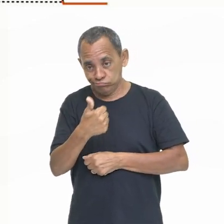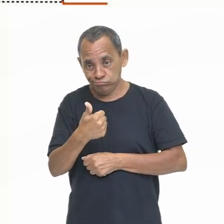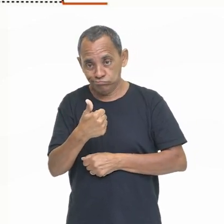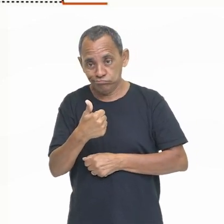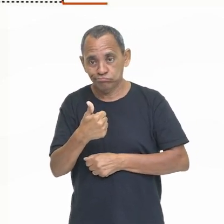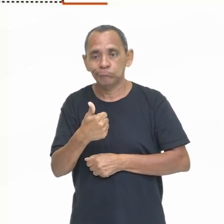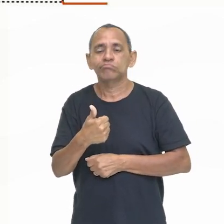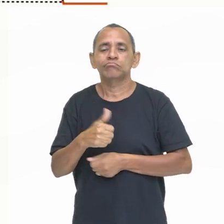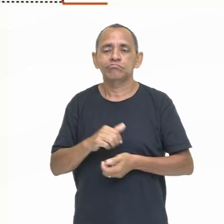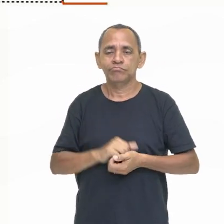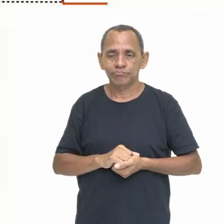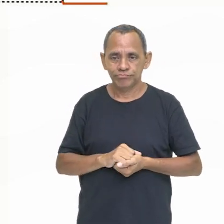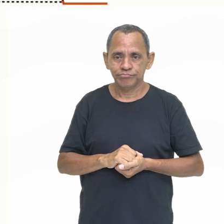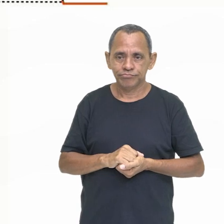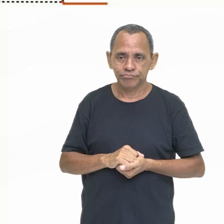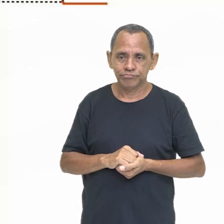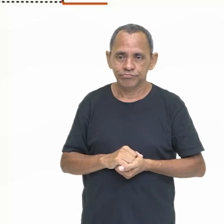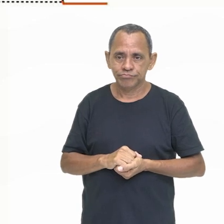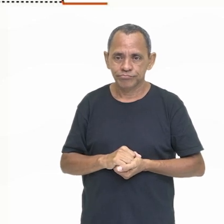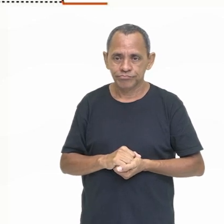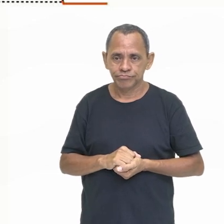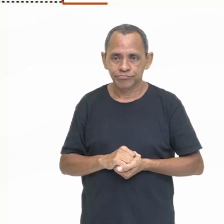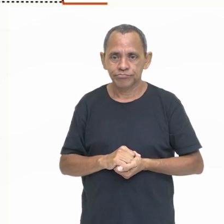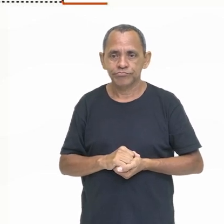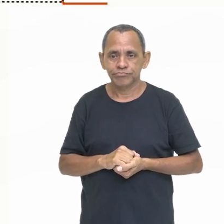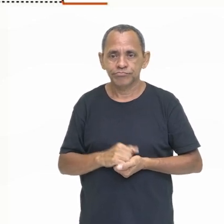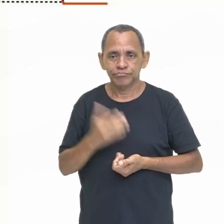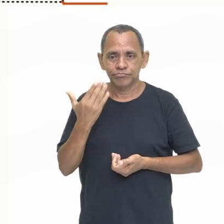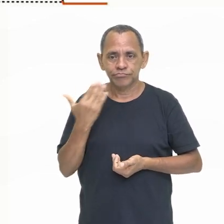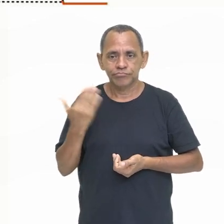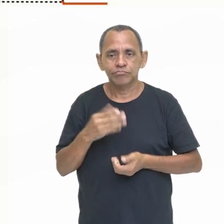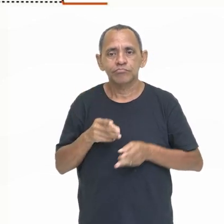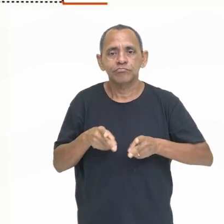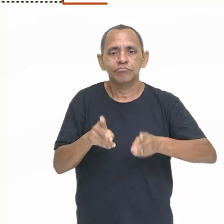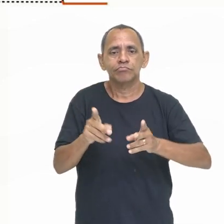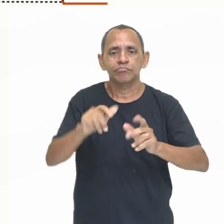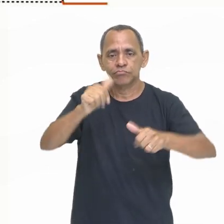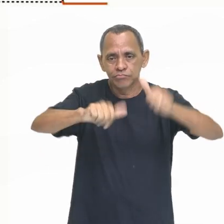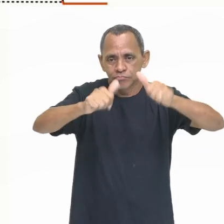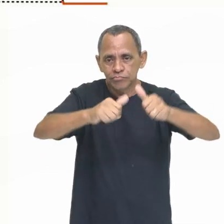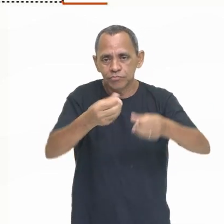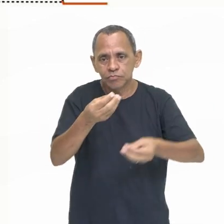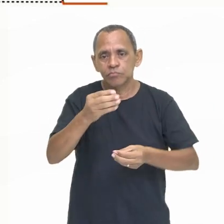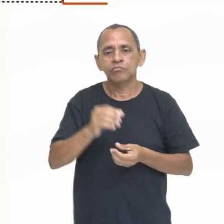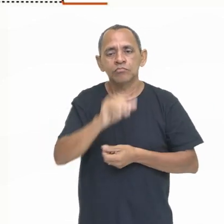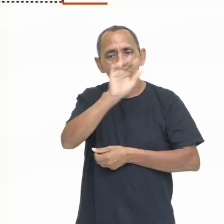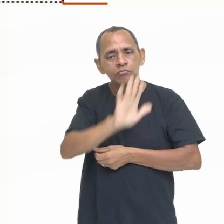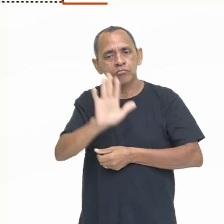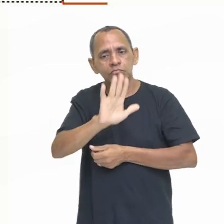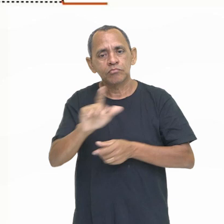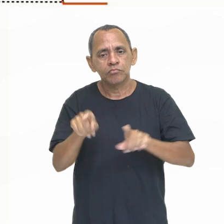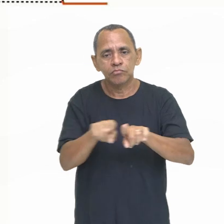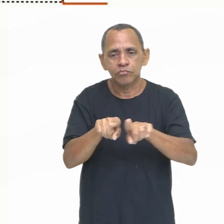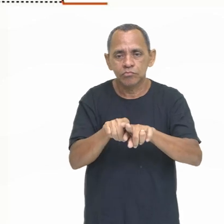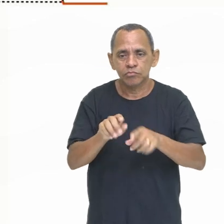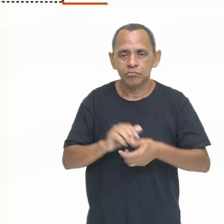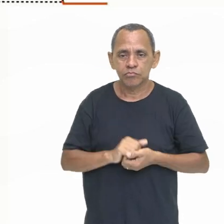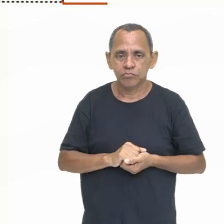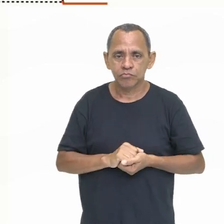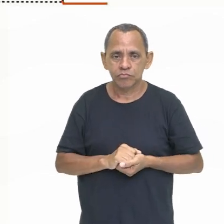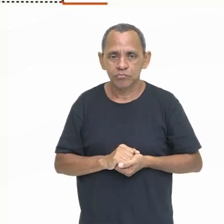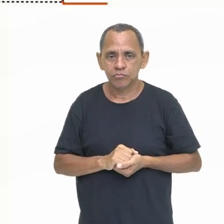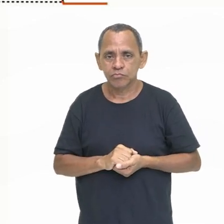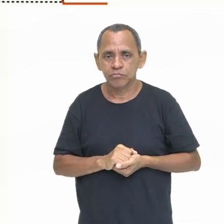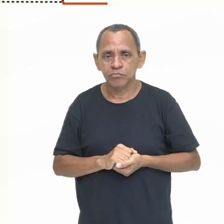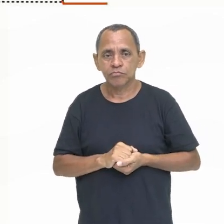crescente, certo? Vamos continuar a análise do nosso gráfico, porque tem uma outra situação aqui. Em qual intervalo, então, essa